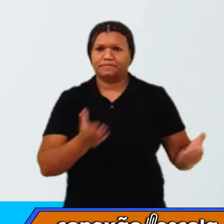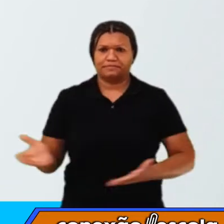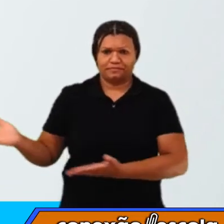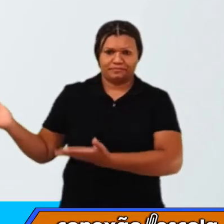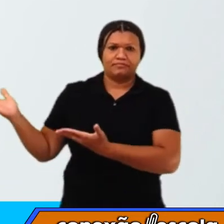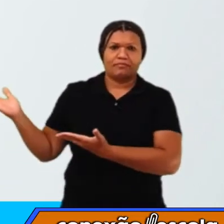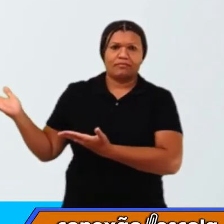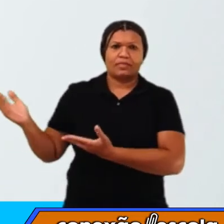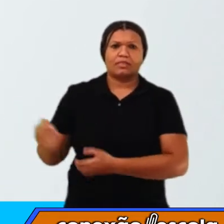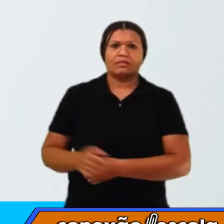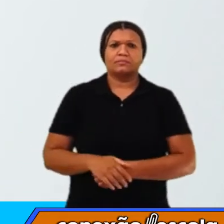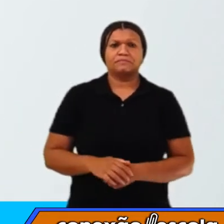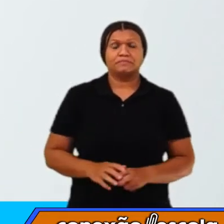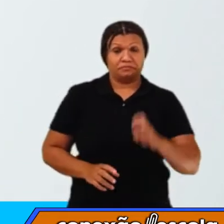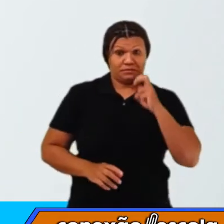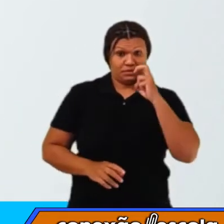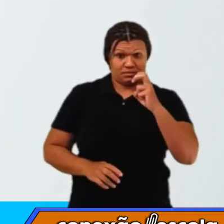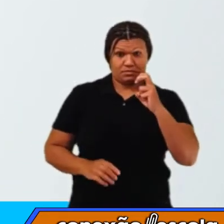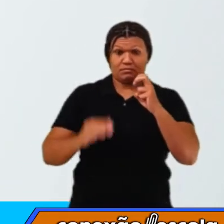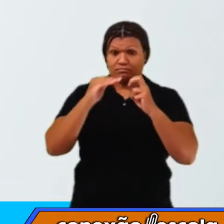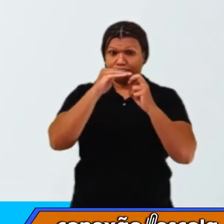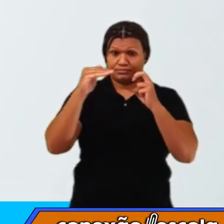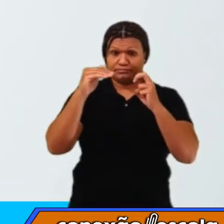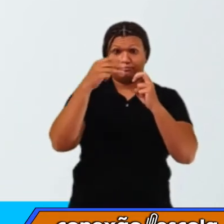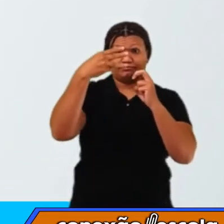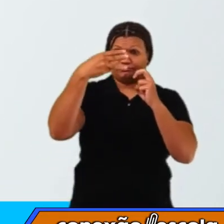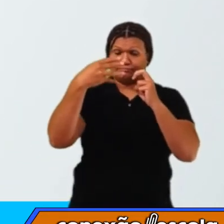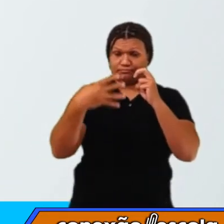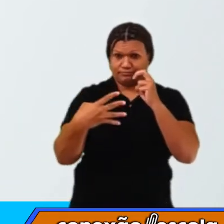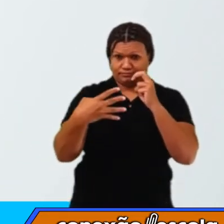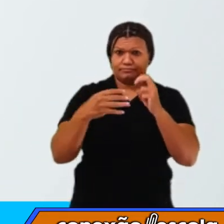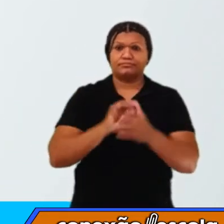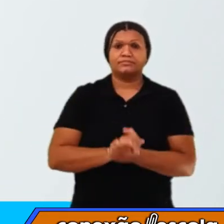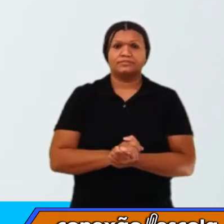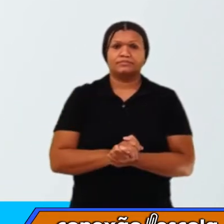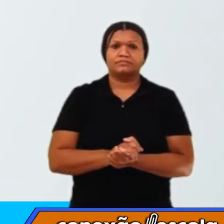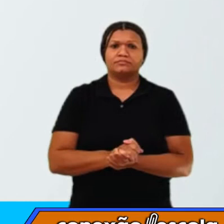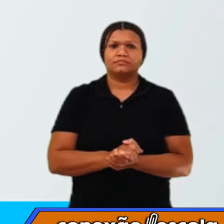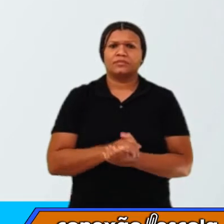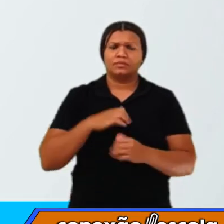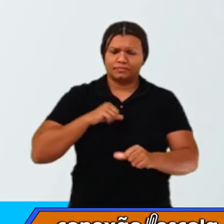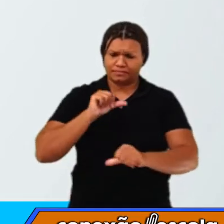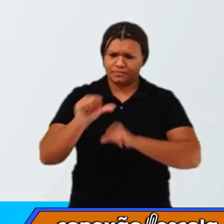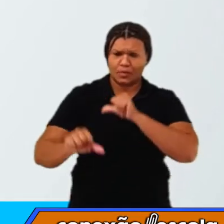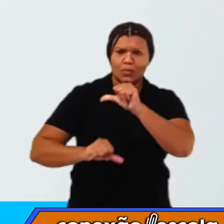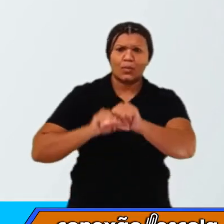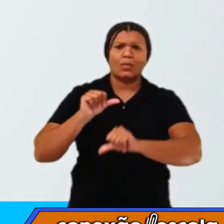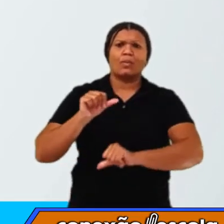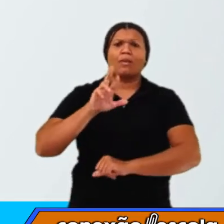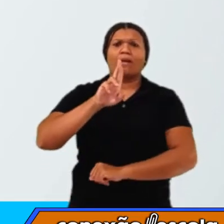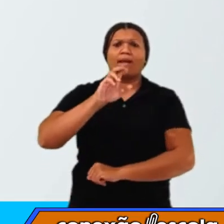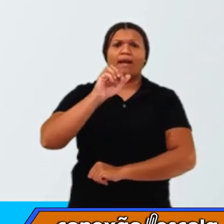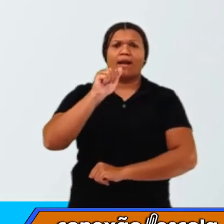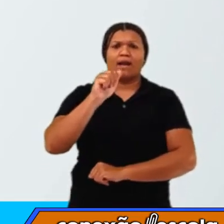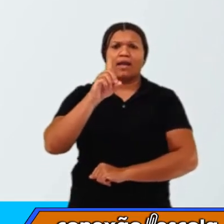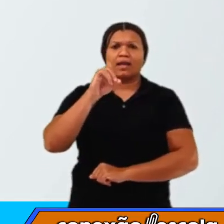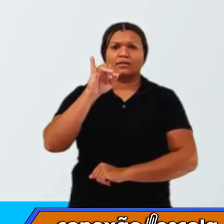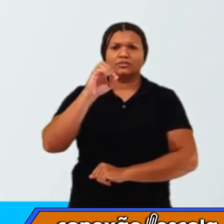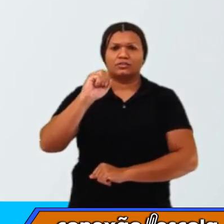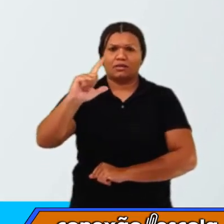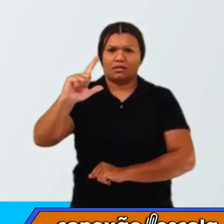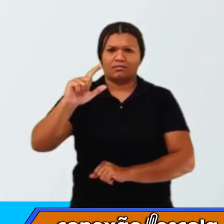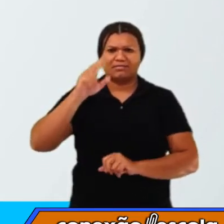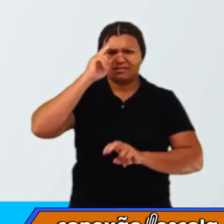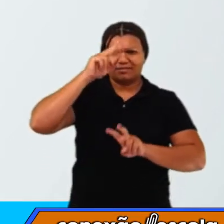o três é numerador e o quarto é denominador Olha só eu vou transformar isso radical lembra daquele símbolo que é uma casinha